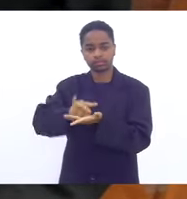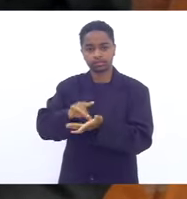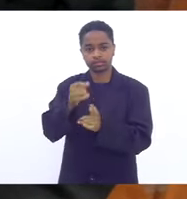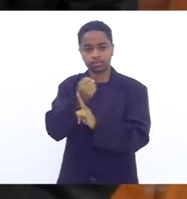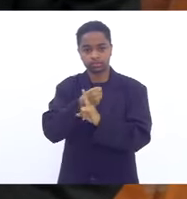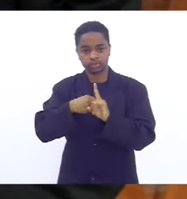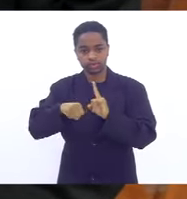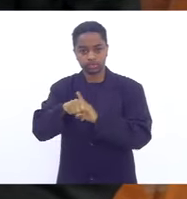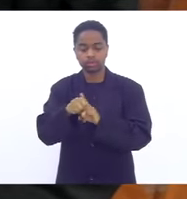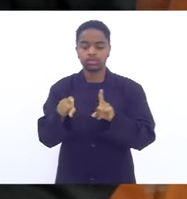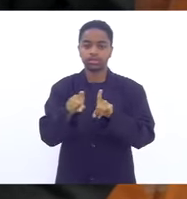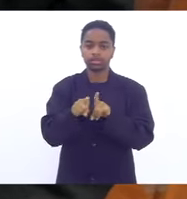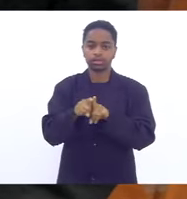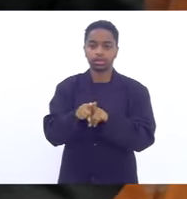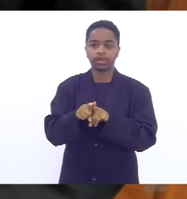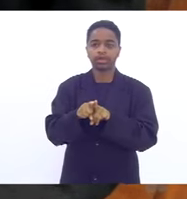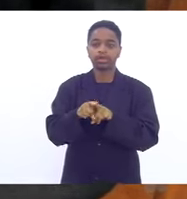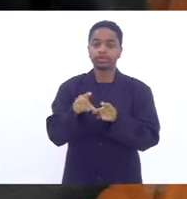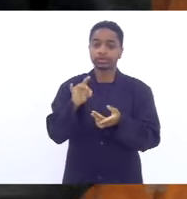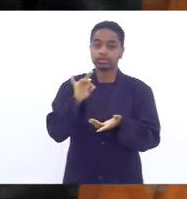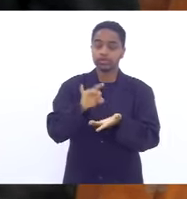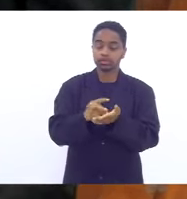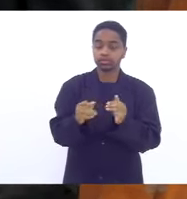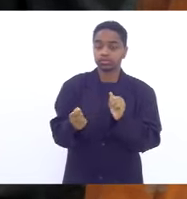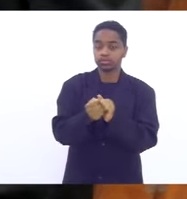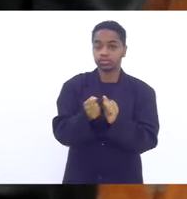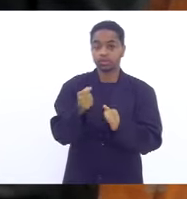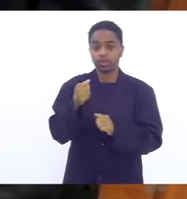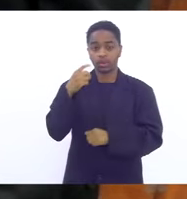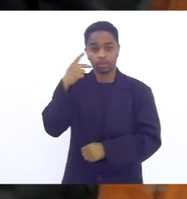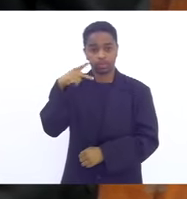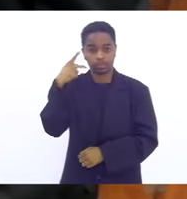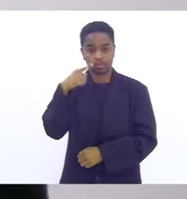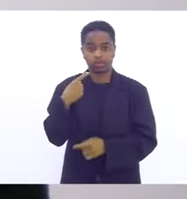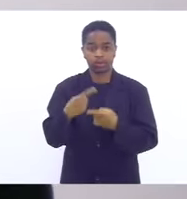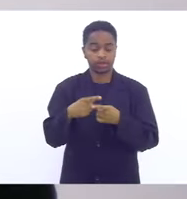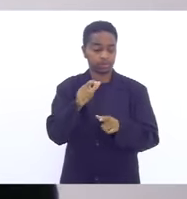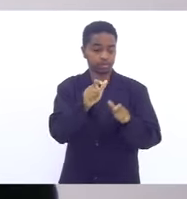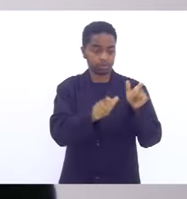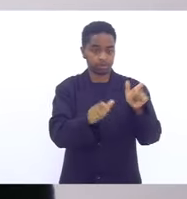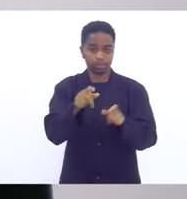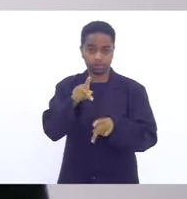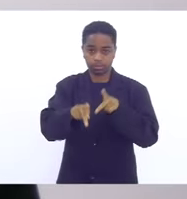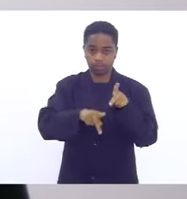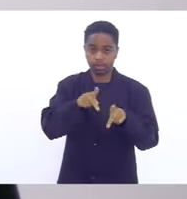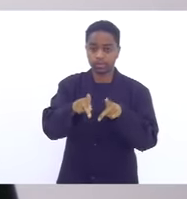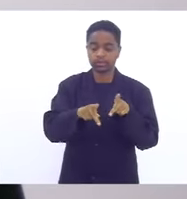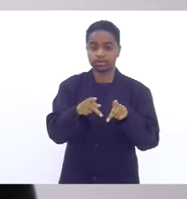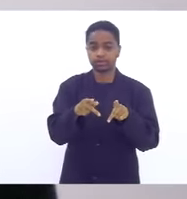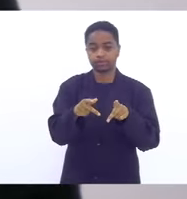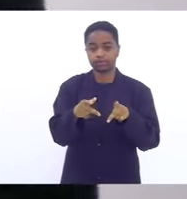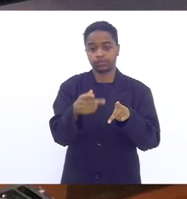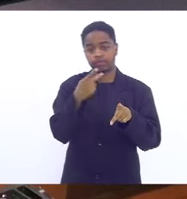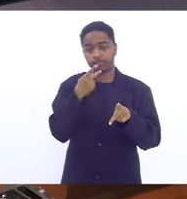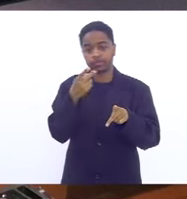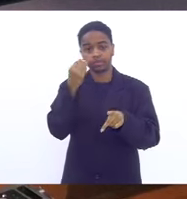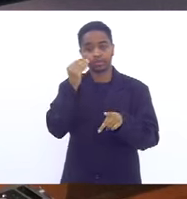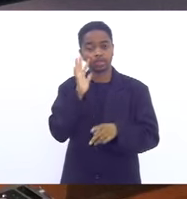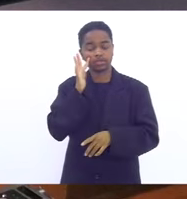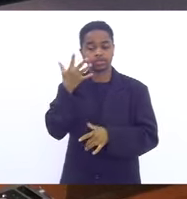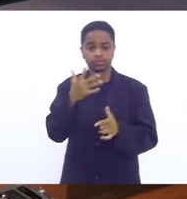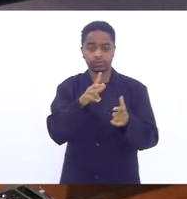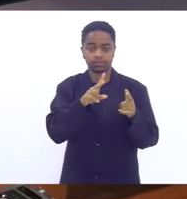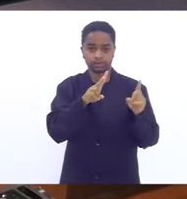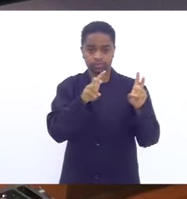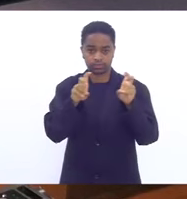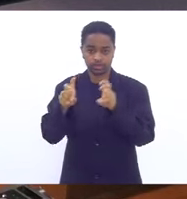né, com os políticos que, de fato, recebem todas as críticas da população para que os temas sejam resolvidos. Muito obrigado, presidente. Eu que agradeço. Passo